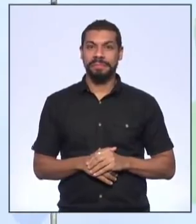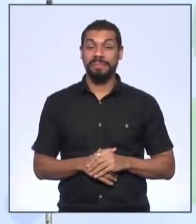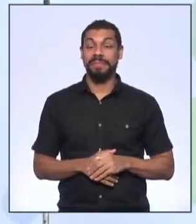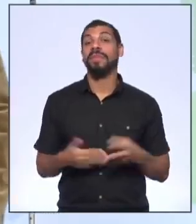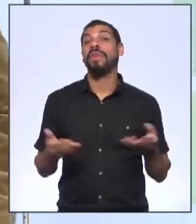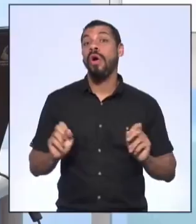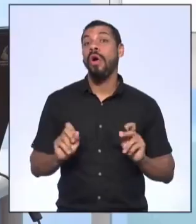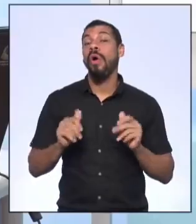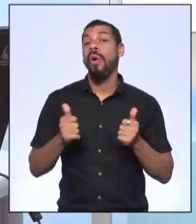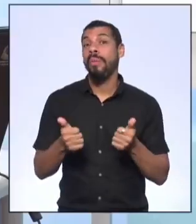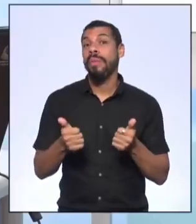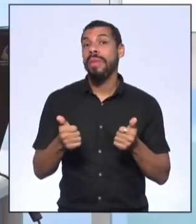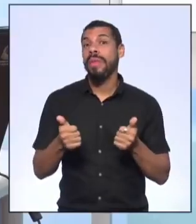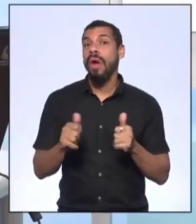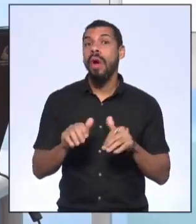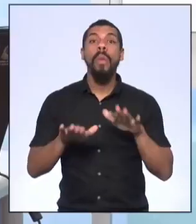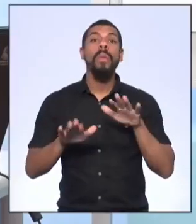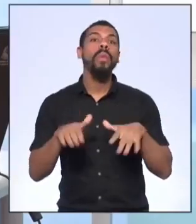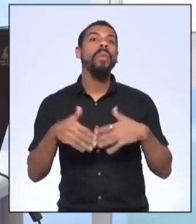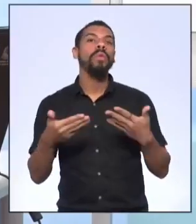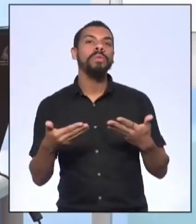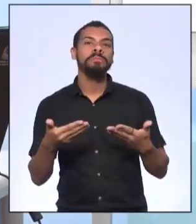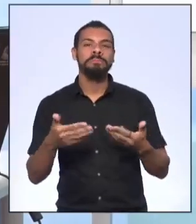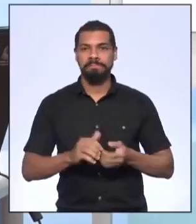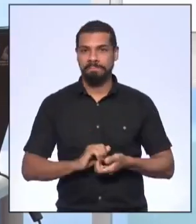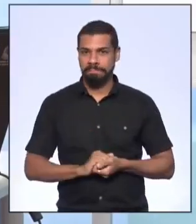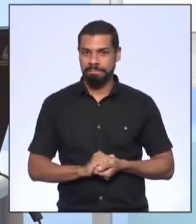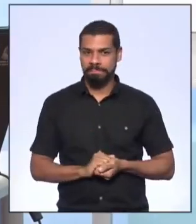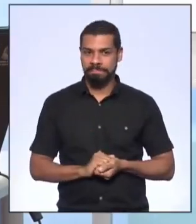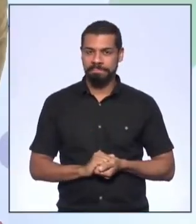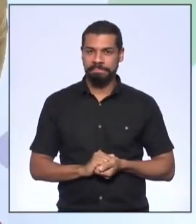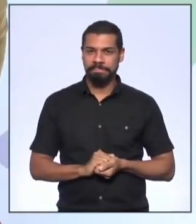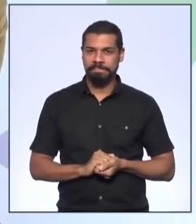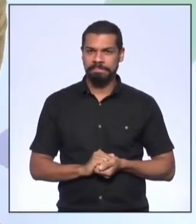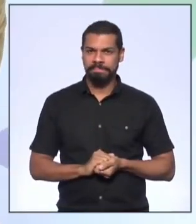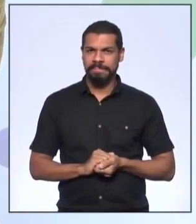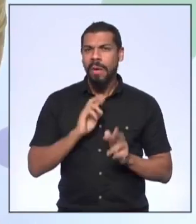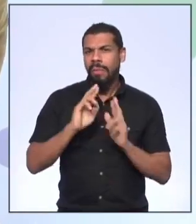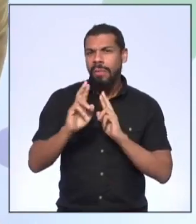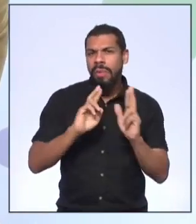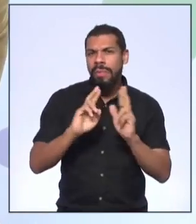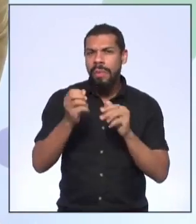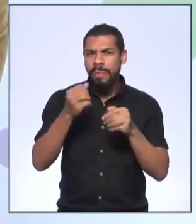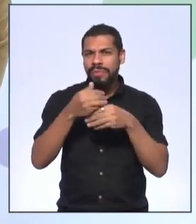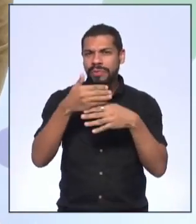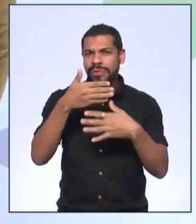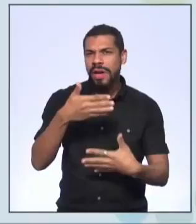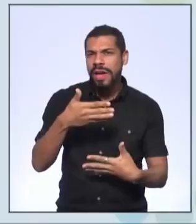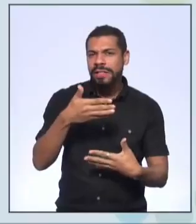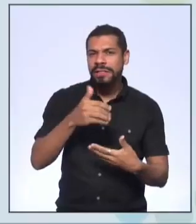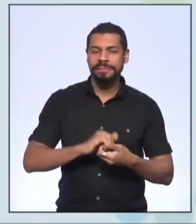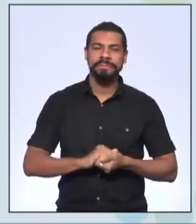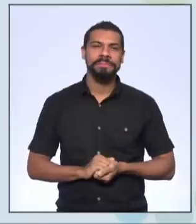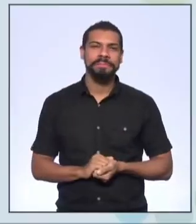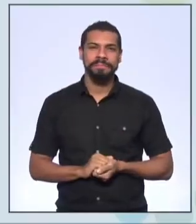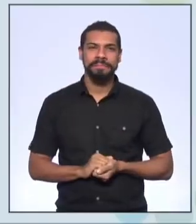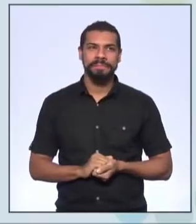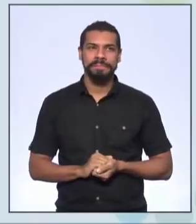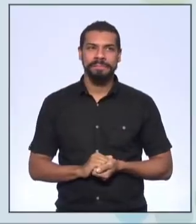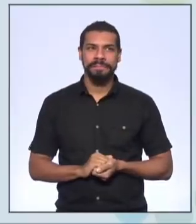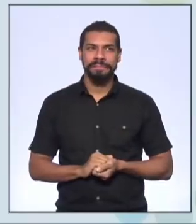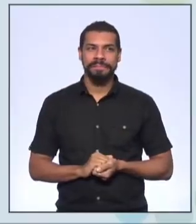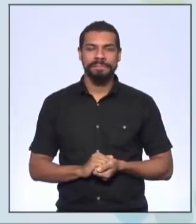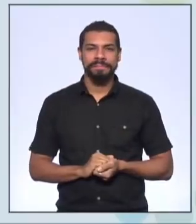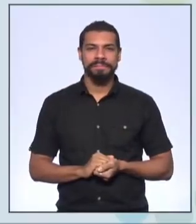bons condutores e os maus condutores. Os maus condutores. Isso. Põe no chat para mim aí, pessoal. Olha a tabelinha, olha os valores. Fala rapidinho para mim